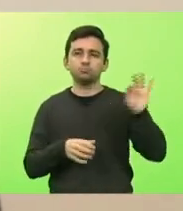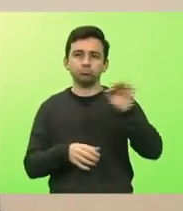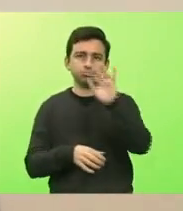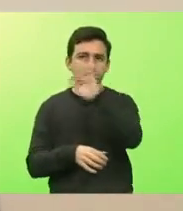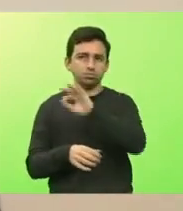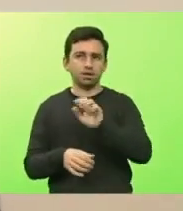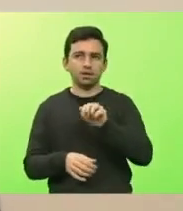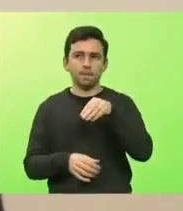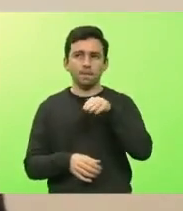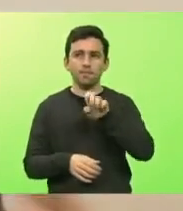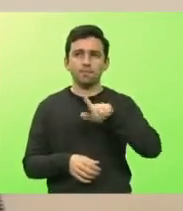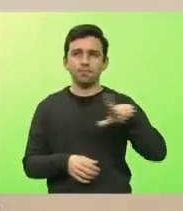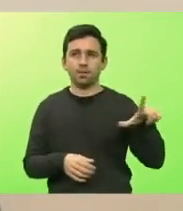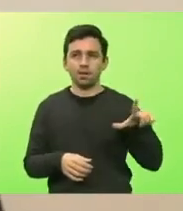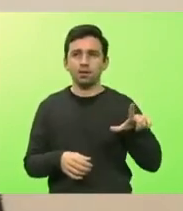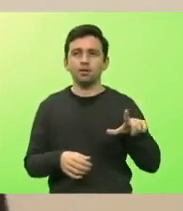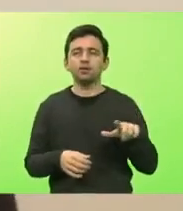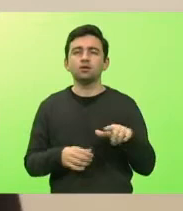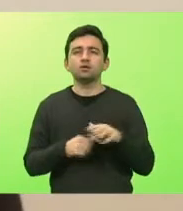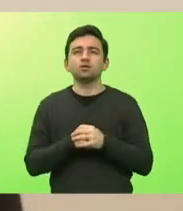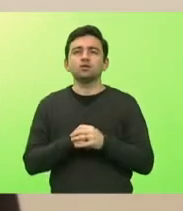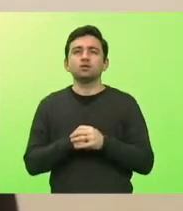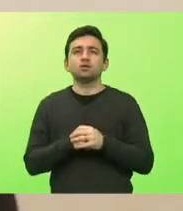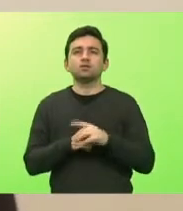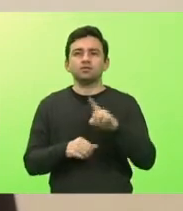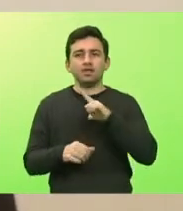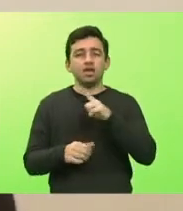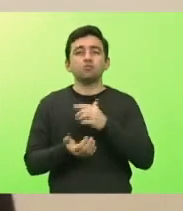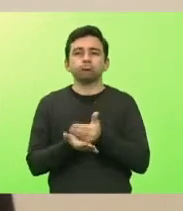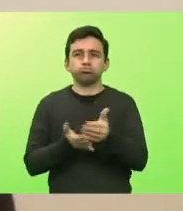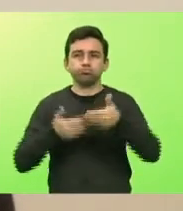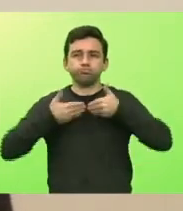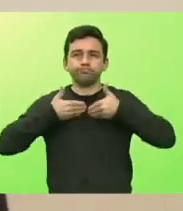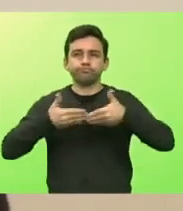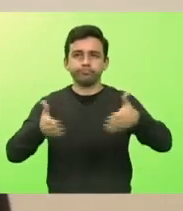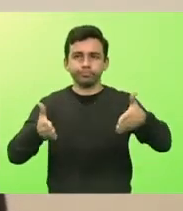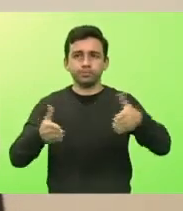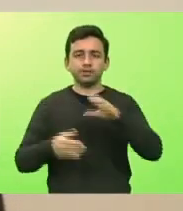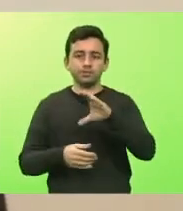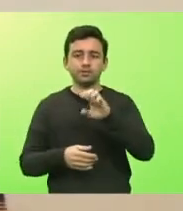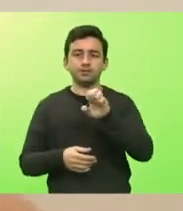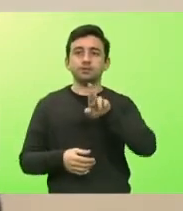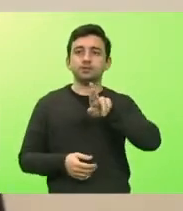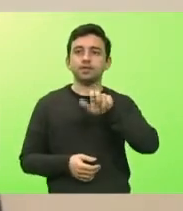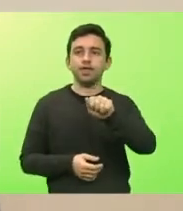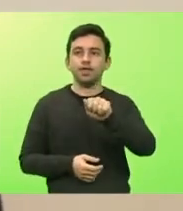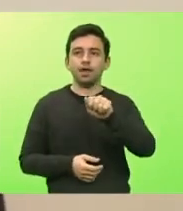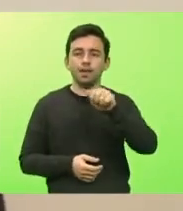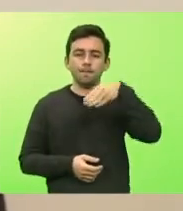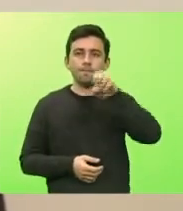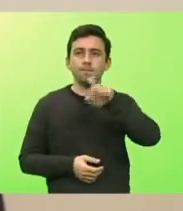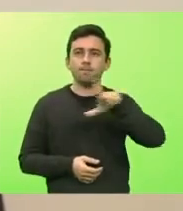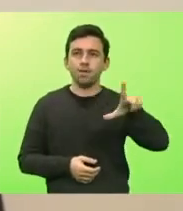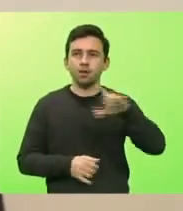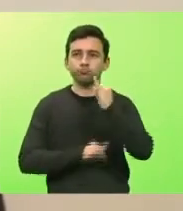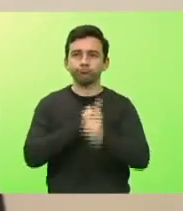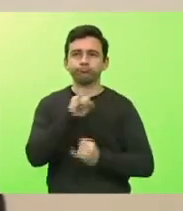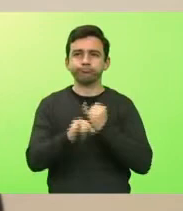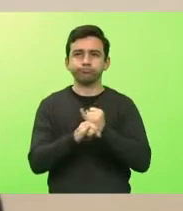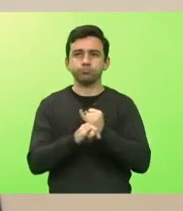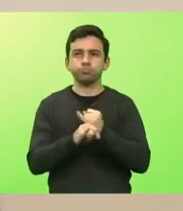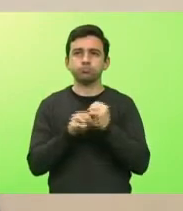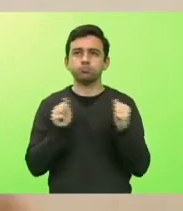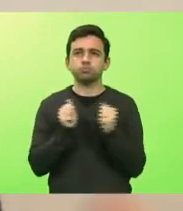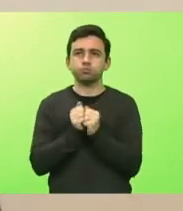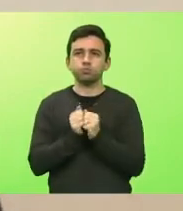Catarina, nós tivemos a abertura de uma Feira do Mel, a Feira do Mel online, com a participação